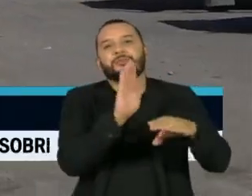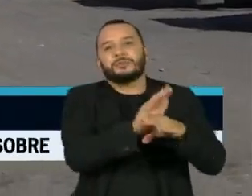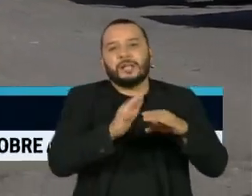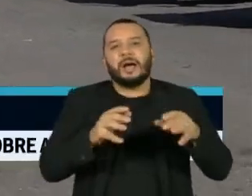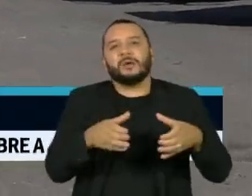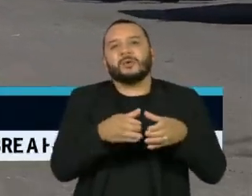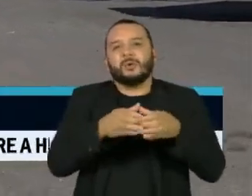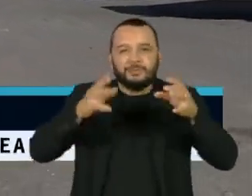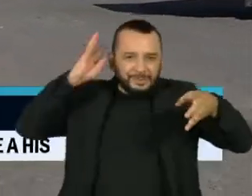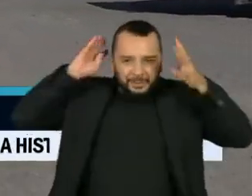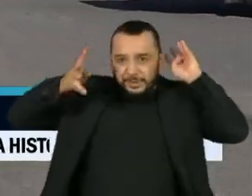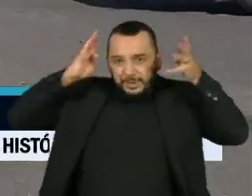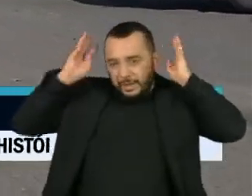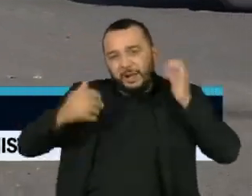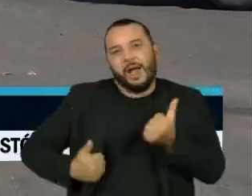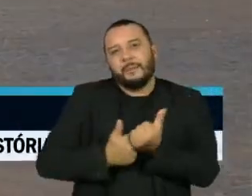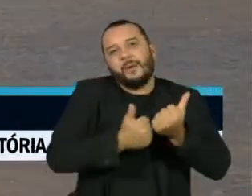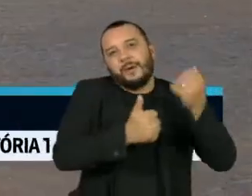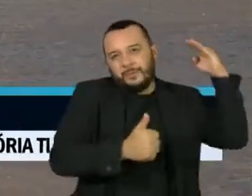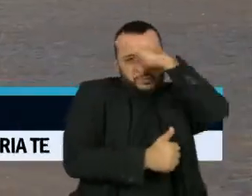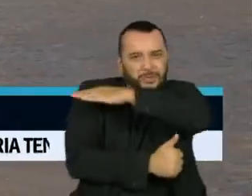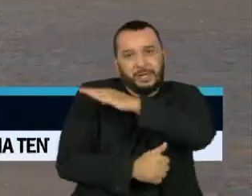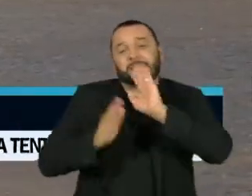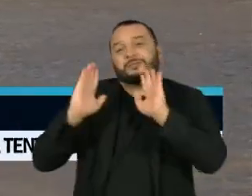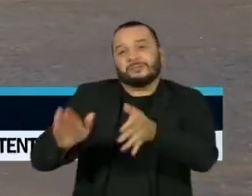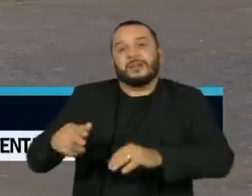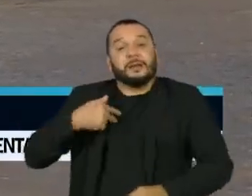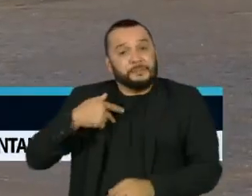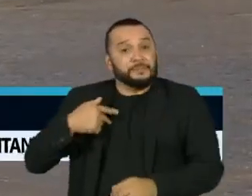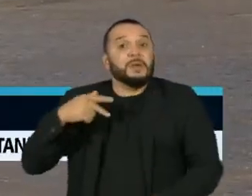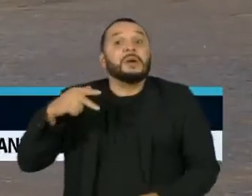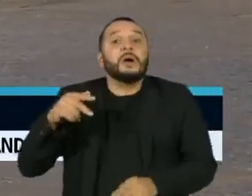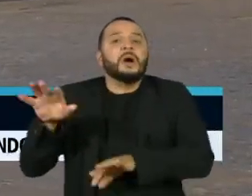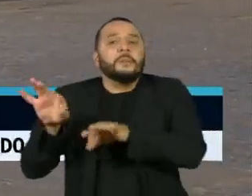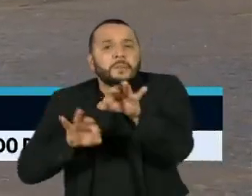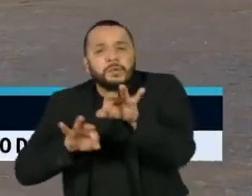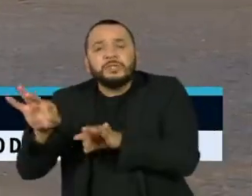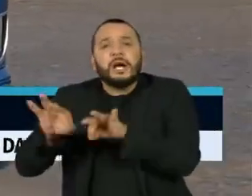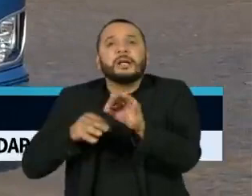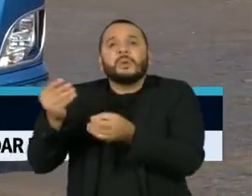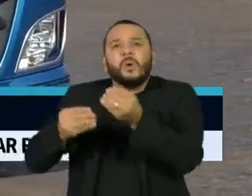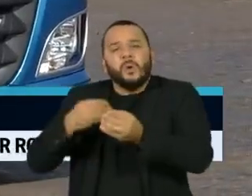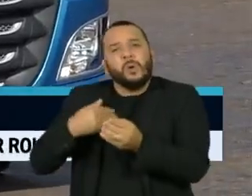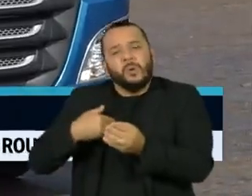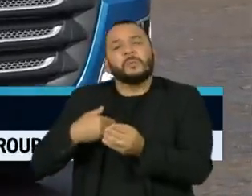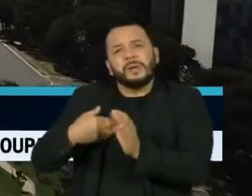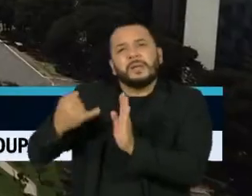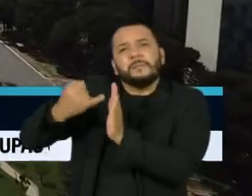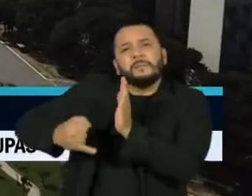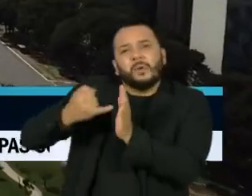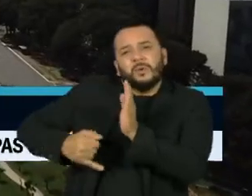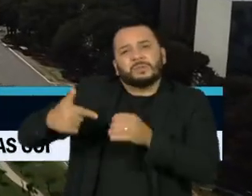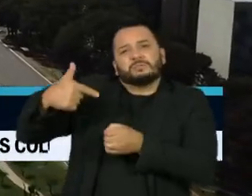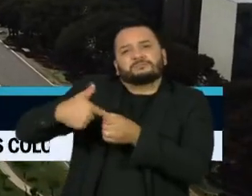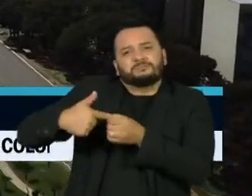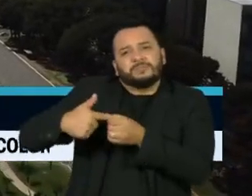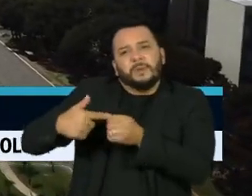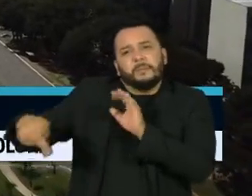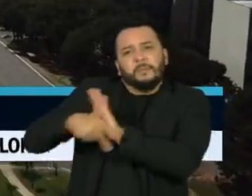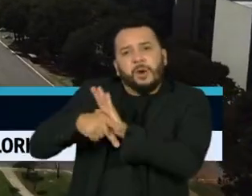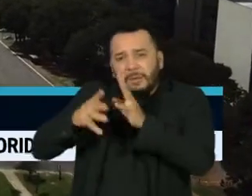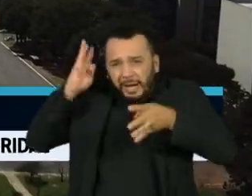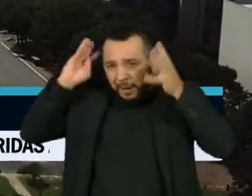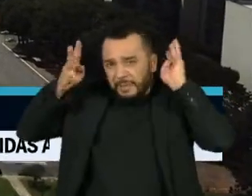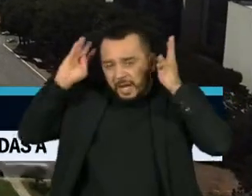A ideia seria adicionar ao projeto a possibilidade de a União desonerar tributos sobre o diesel, mas sem a necessidade